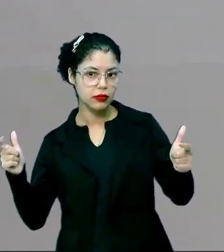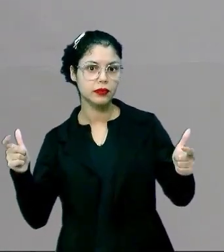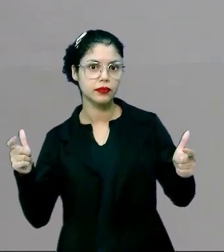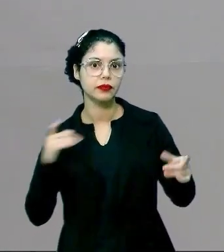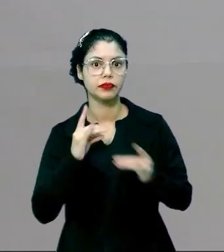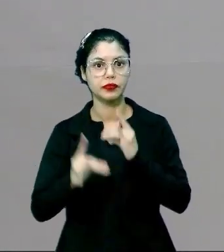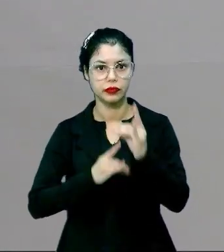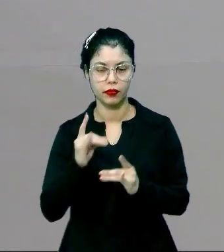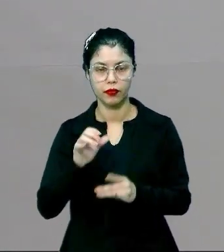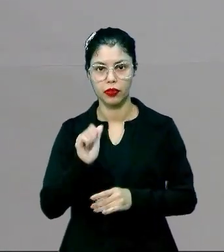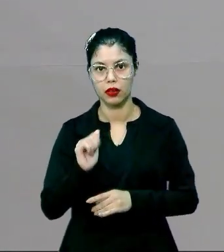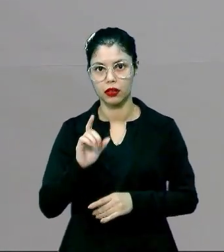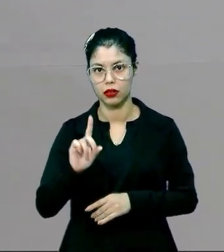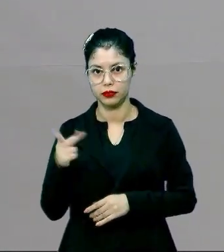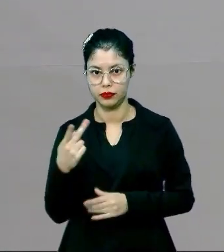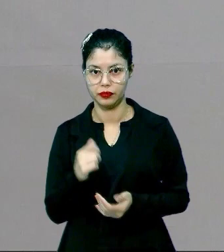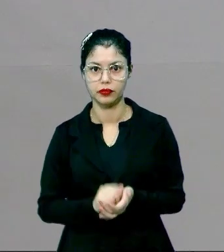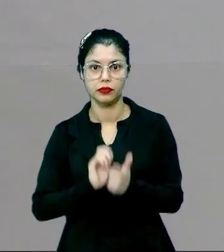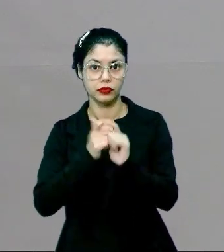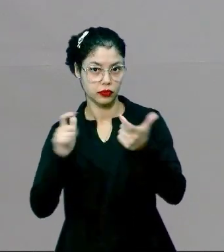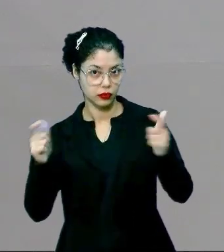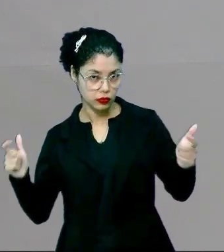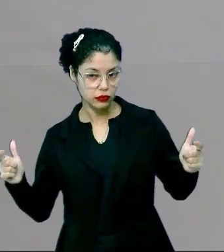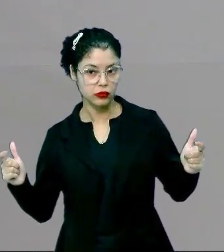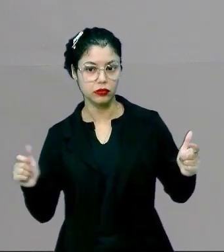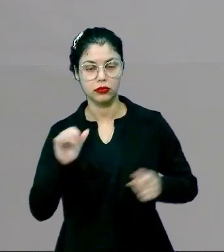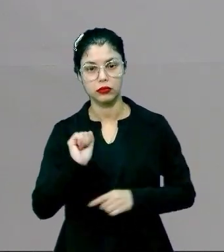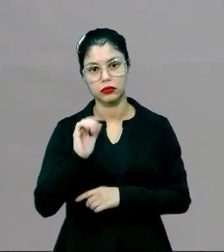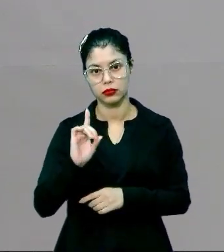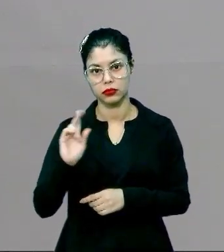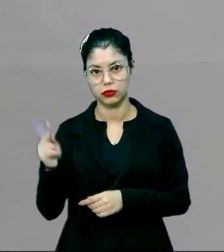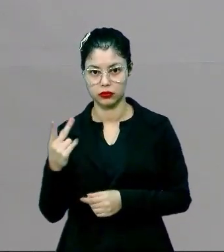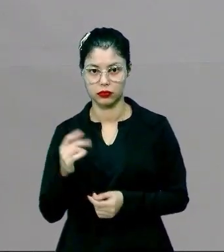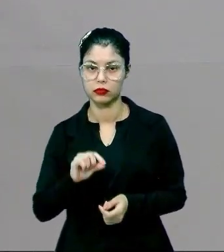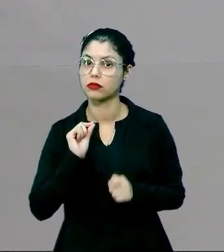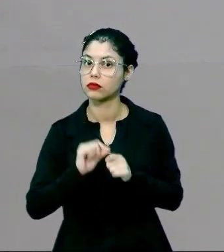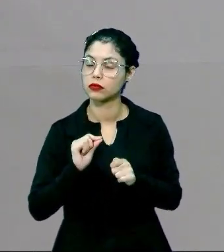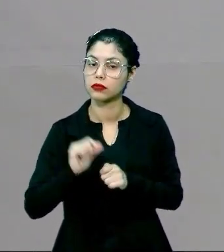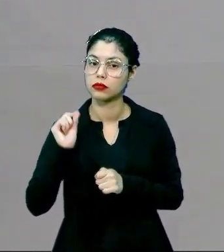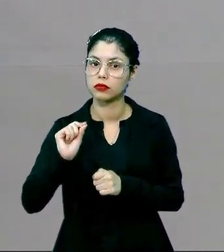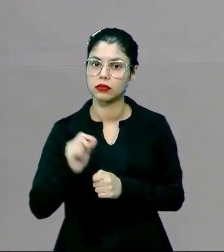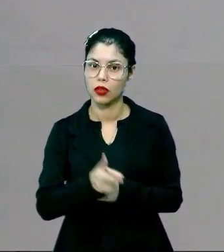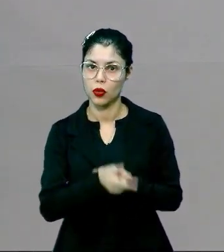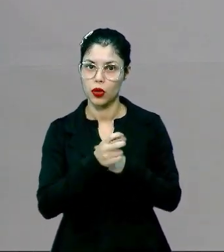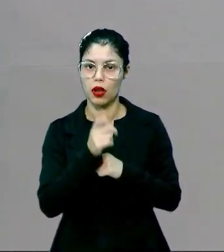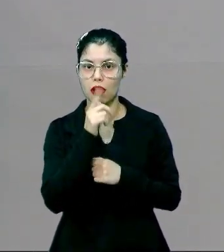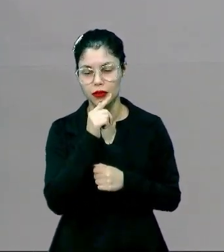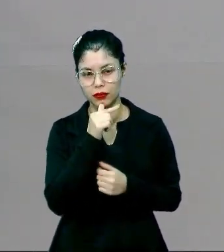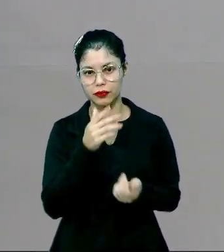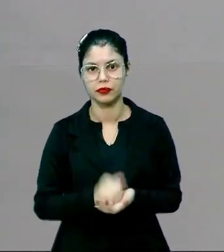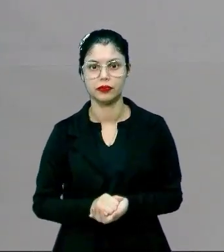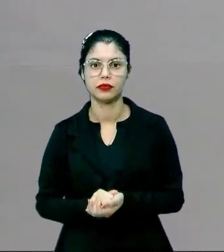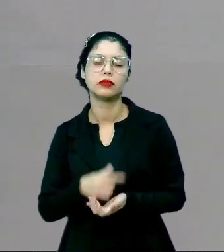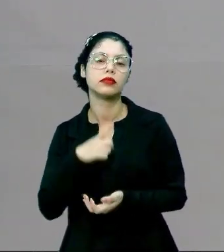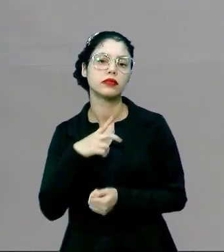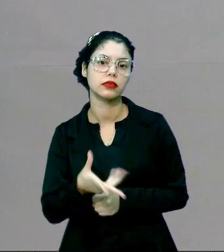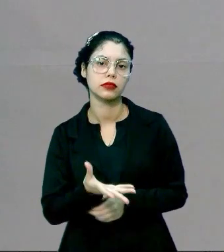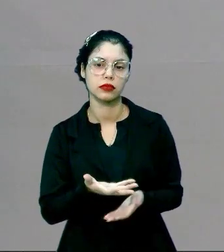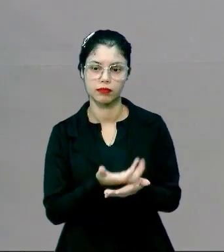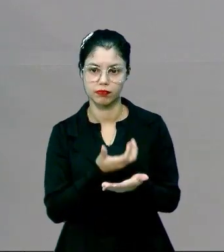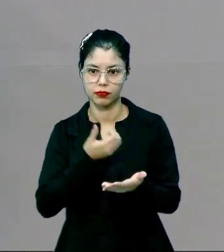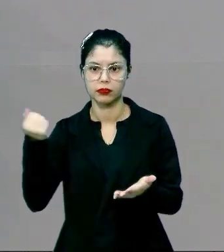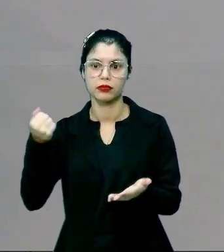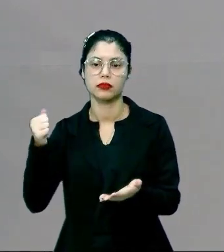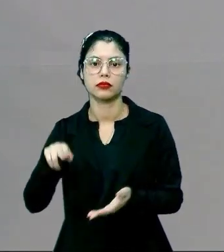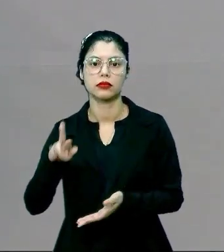o hormônio ADH. Se aumenta o hormônio ADH, ele faz a função de quê? Reabsorver água. Se ele está tirando a